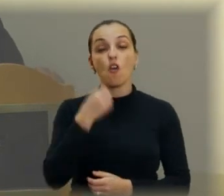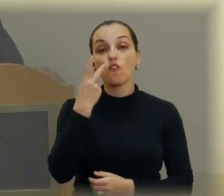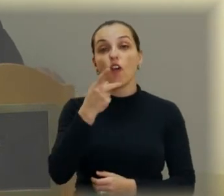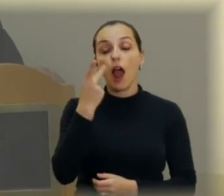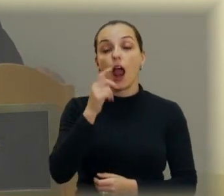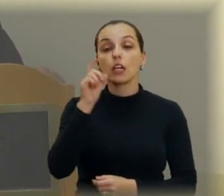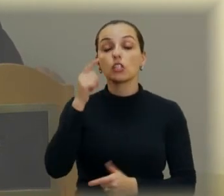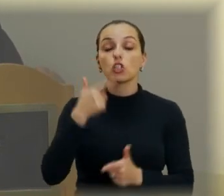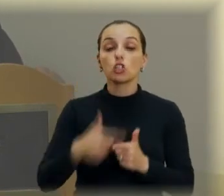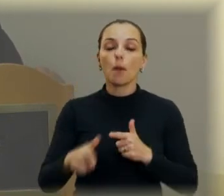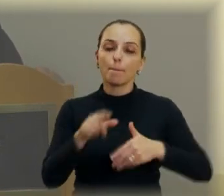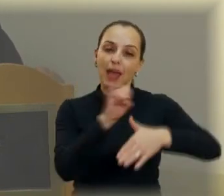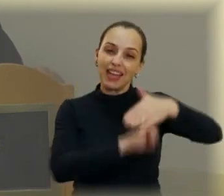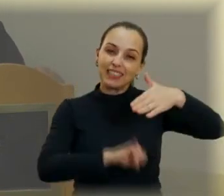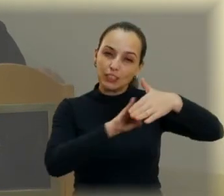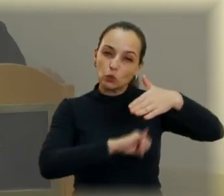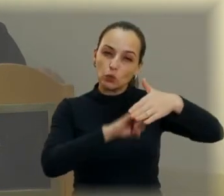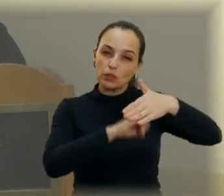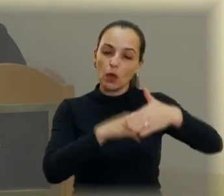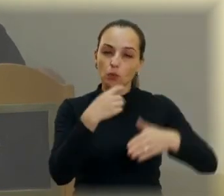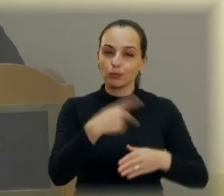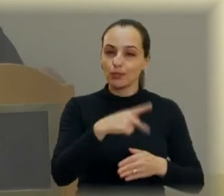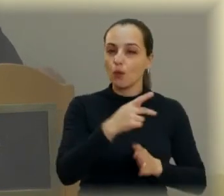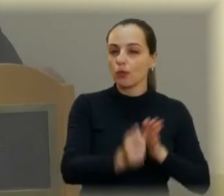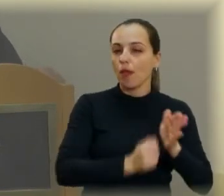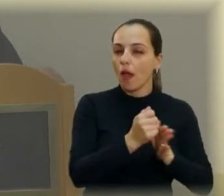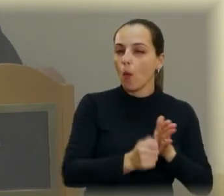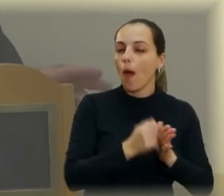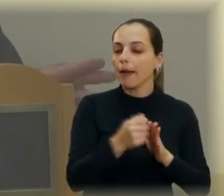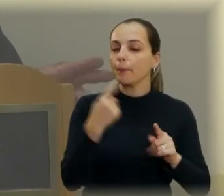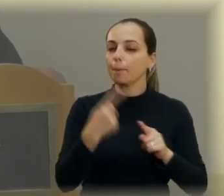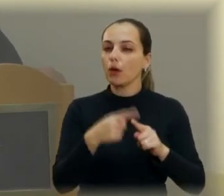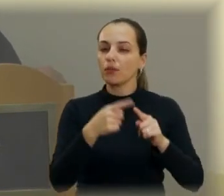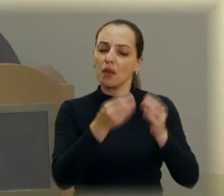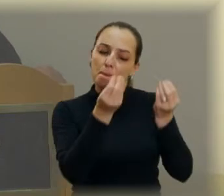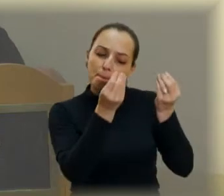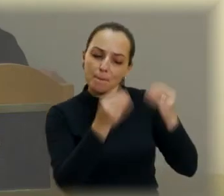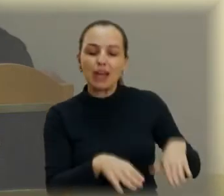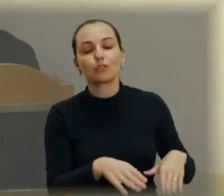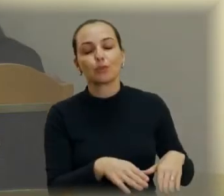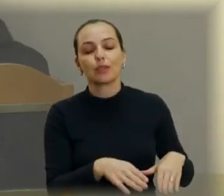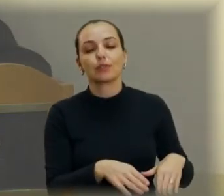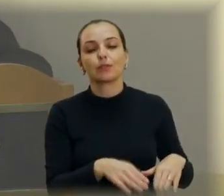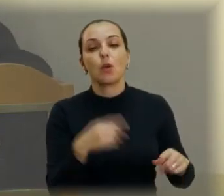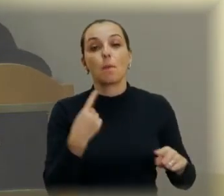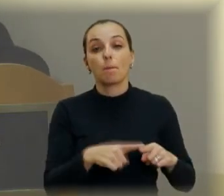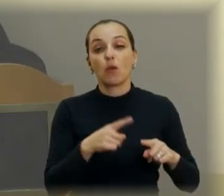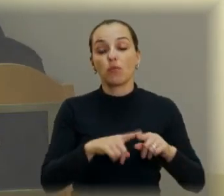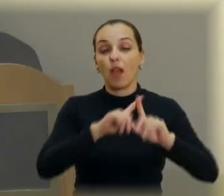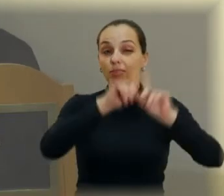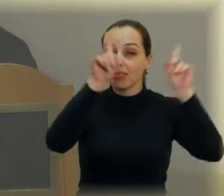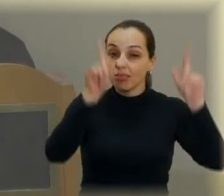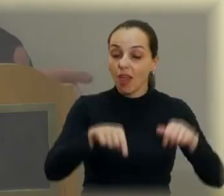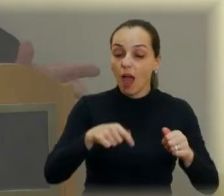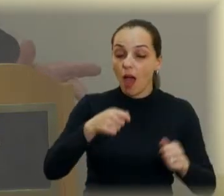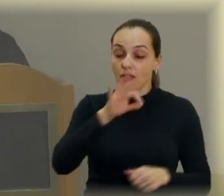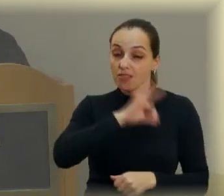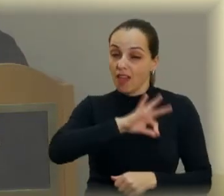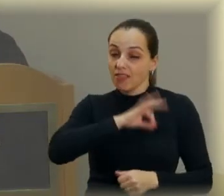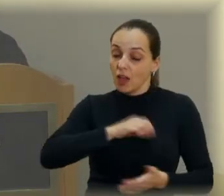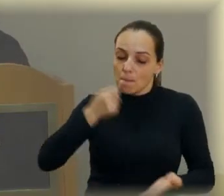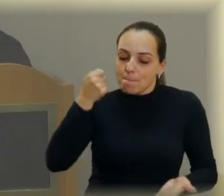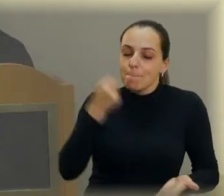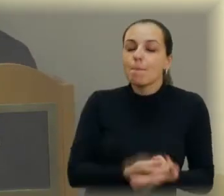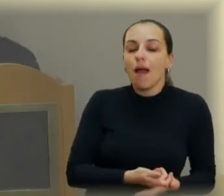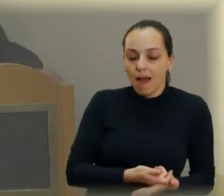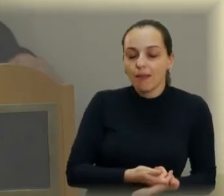Araraquara e está sendo grave ele tem compromisso com os funcionar is.com